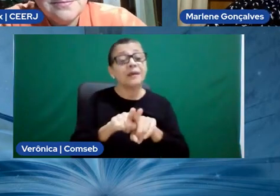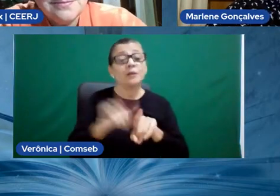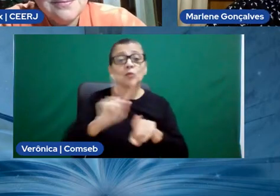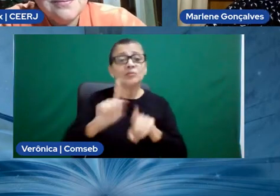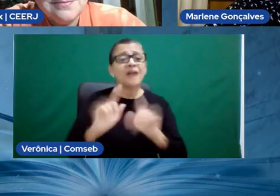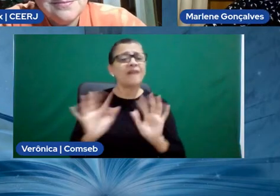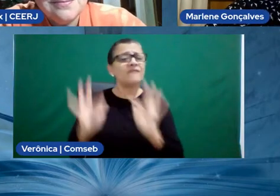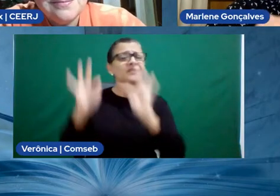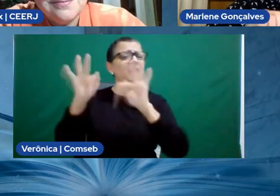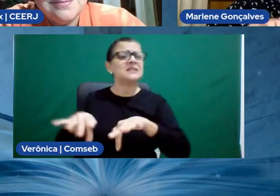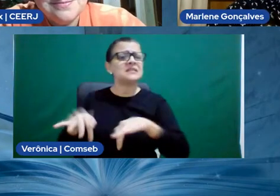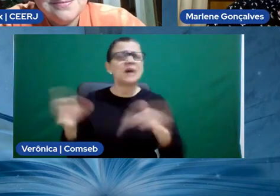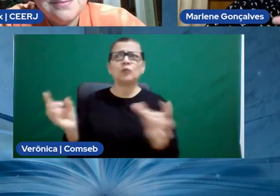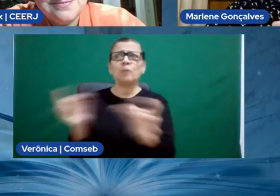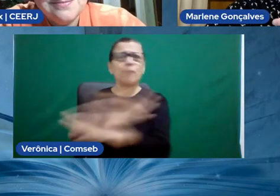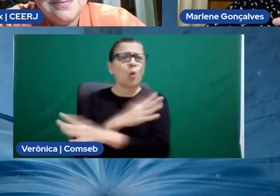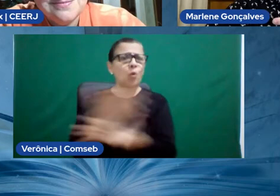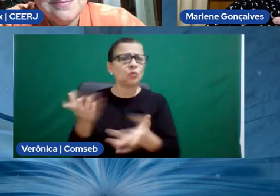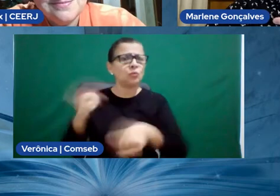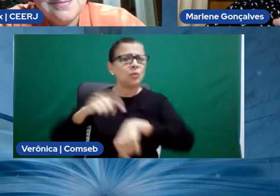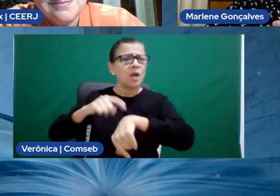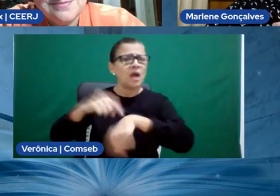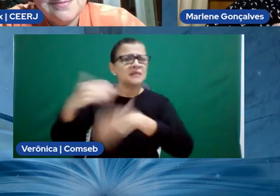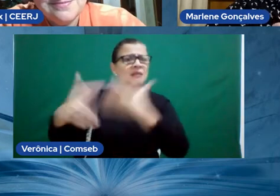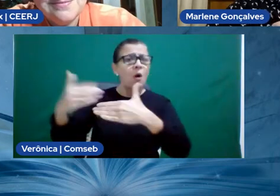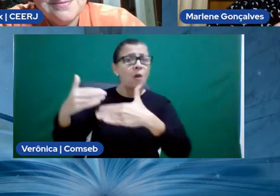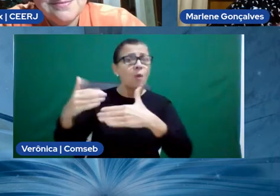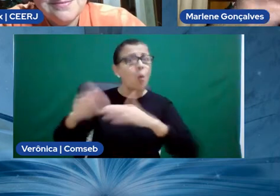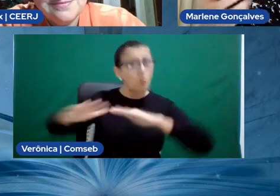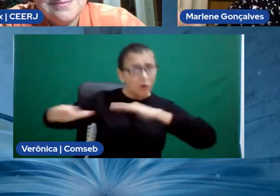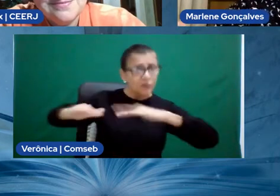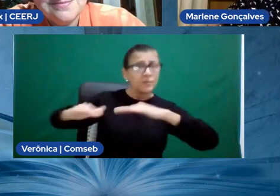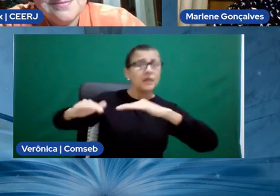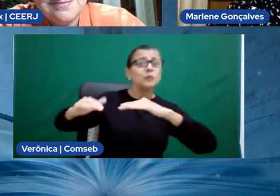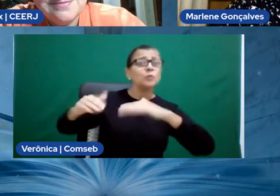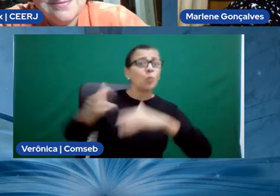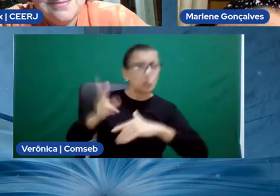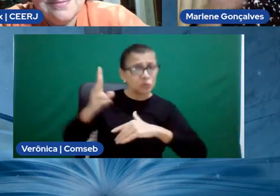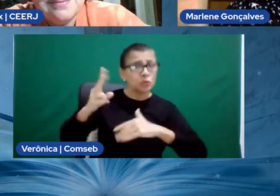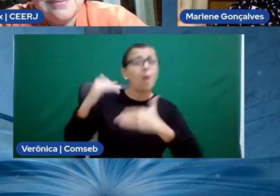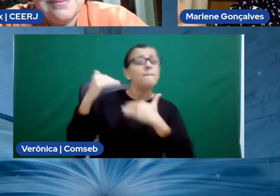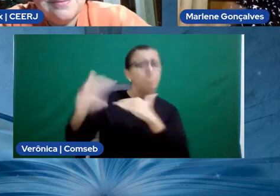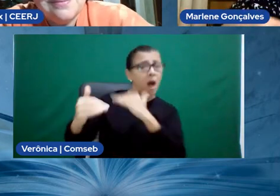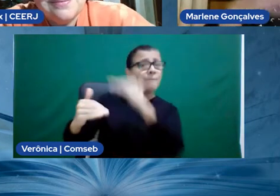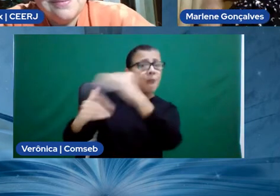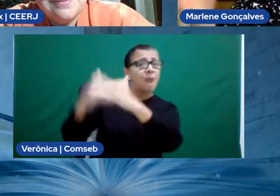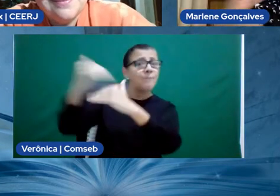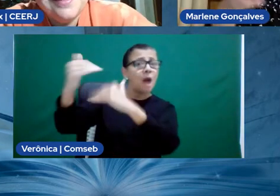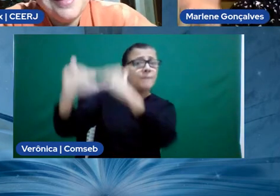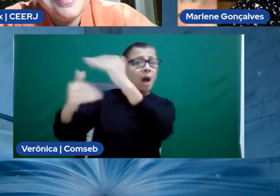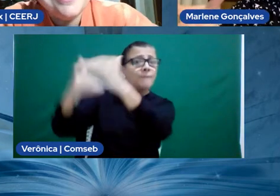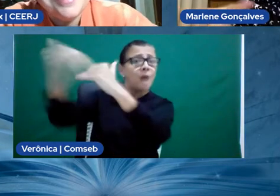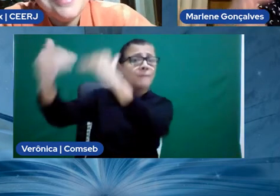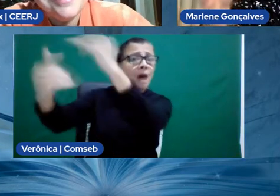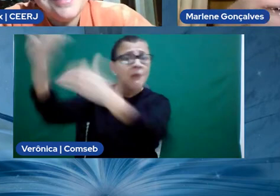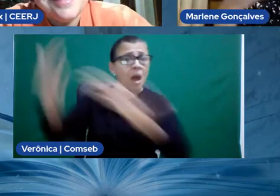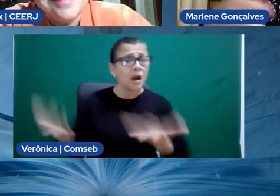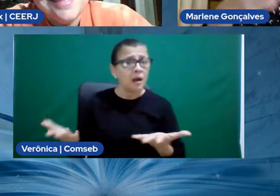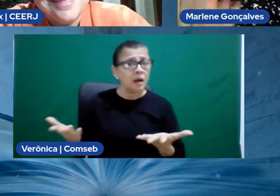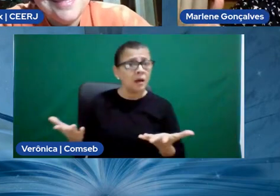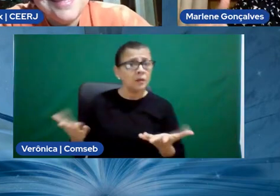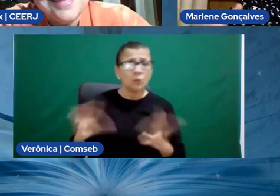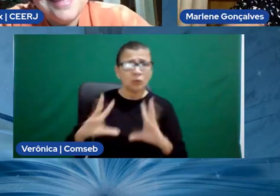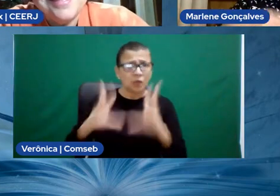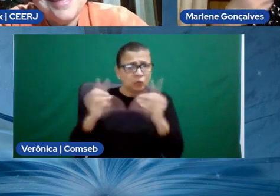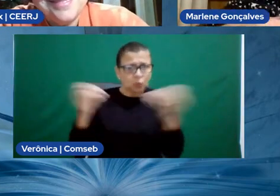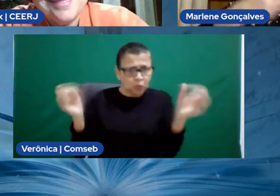essa obra, porque o tempo continua, o movimento continua. Quem diz que está acabado, né? Que já está tudo pronto, já está tudo dado, que as